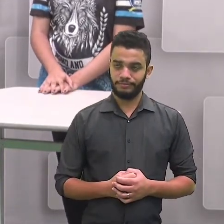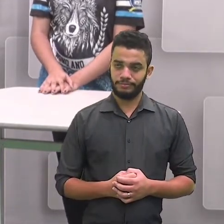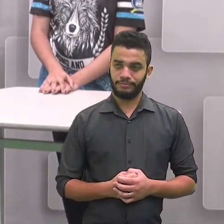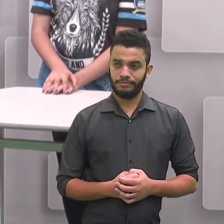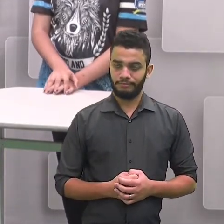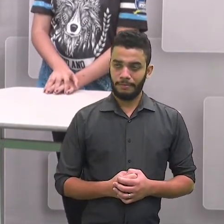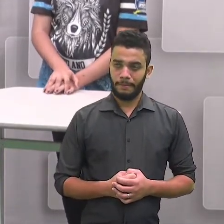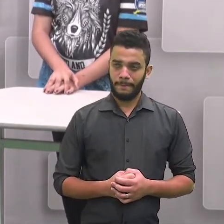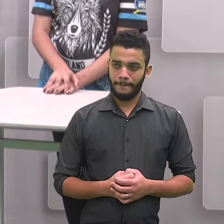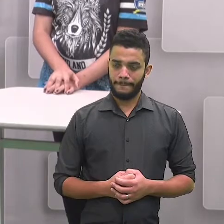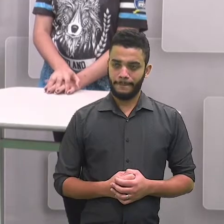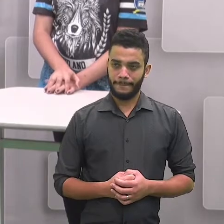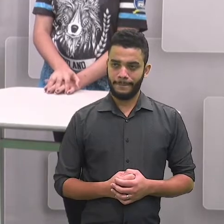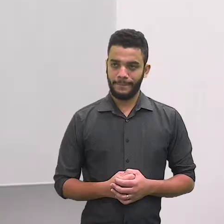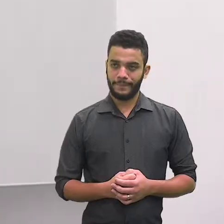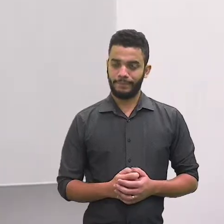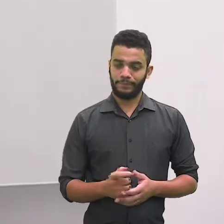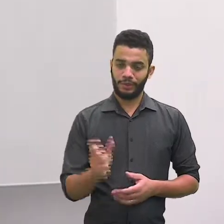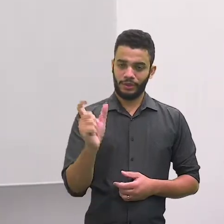Gabriela.